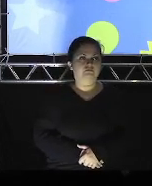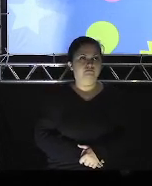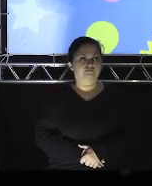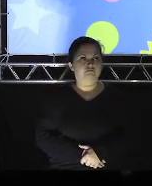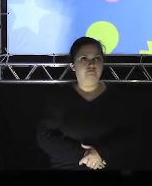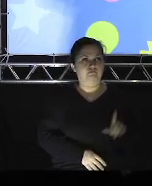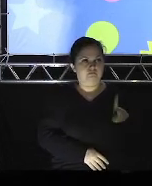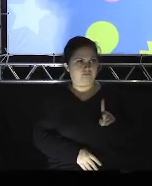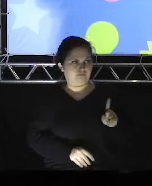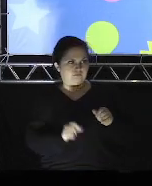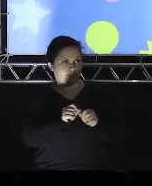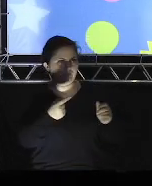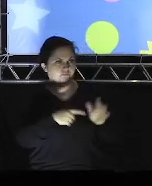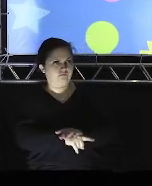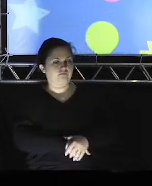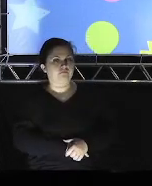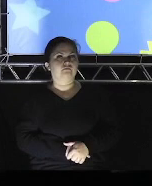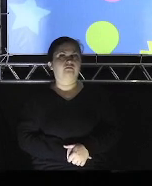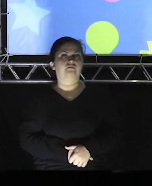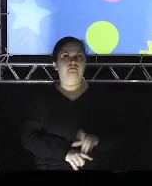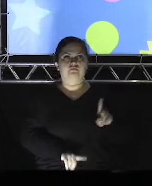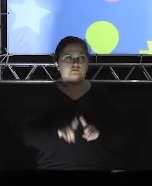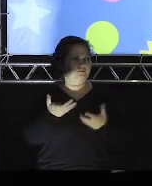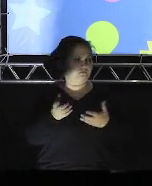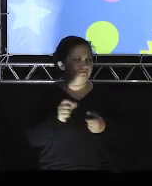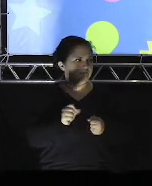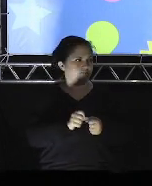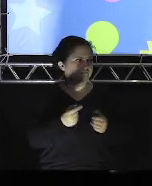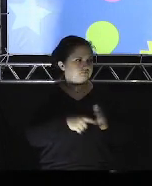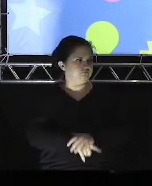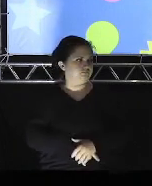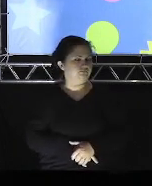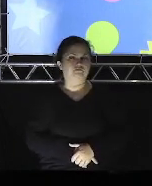Alguém quer fazer uma pergunta? Aqui, ó.